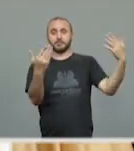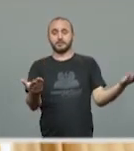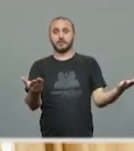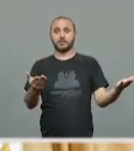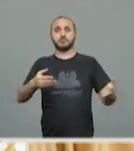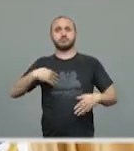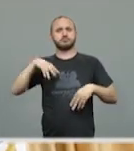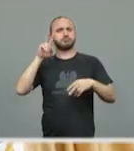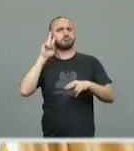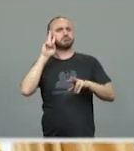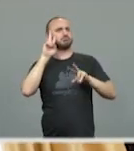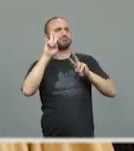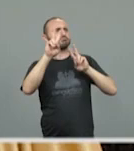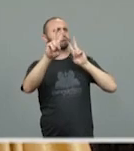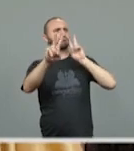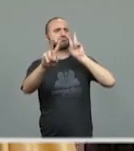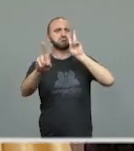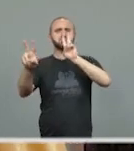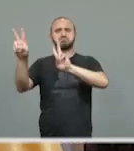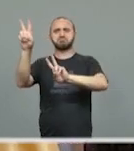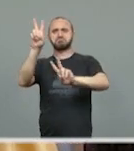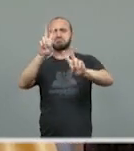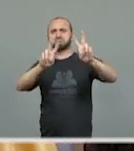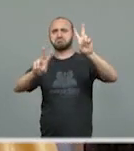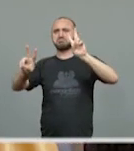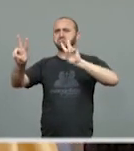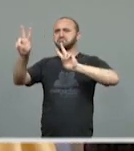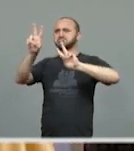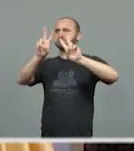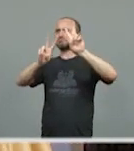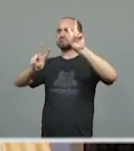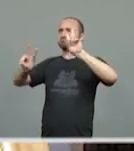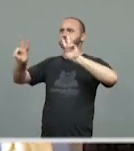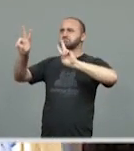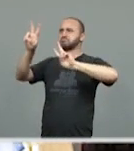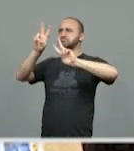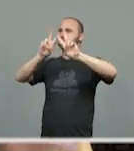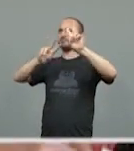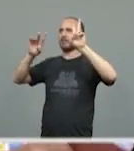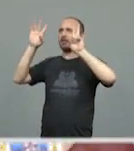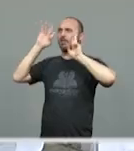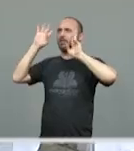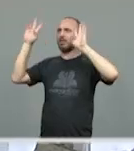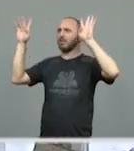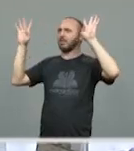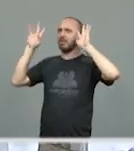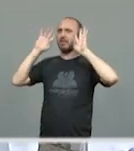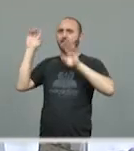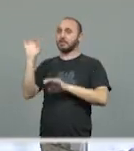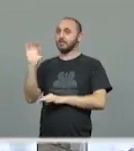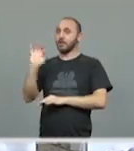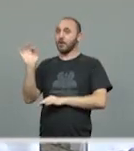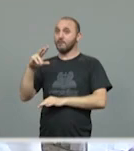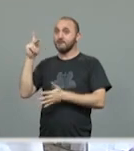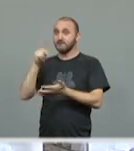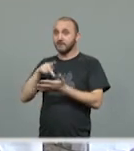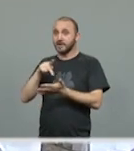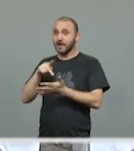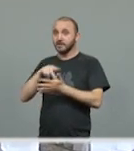nessas visões que João teve, e não foram frutos de alucinógeno, ele teve